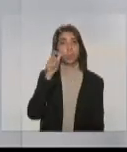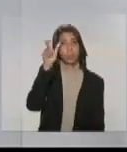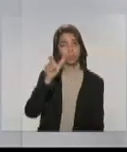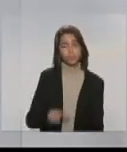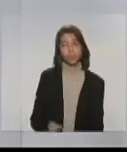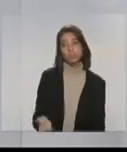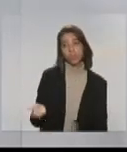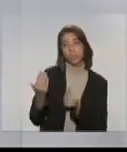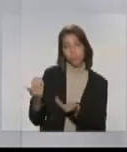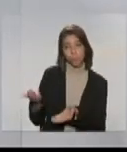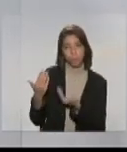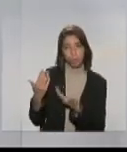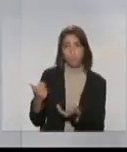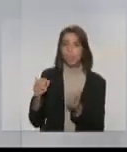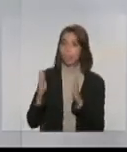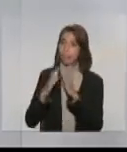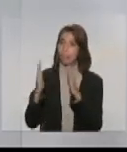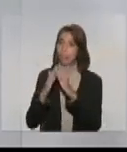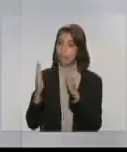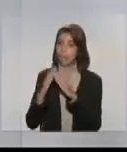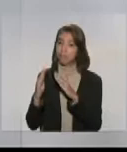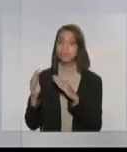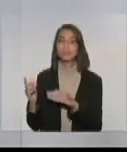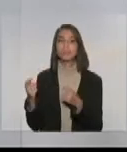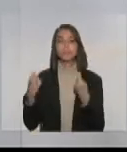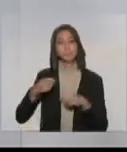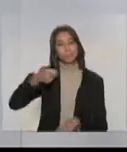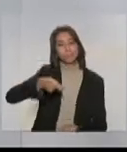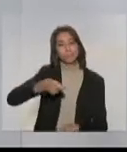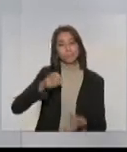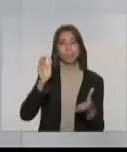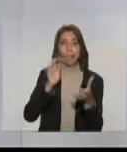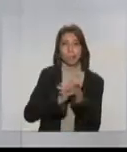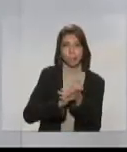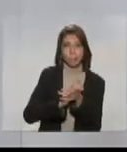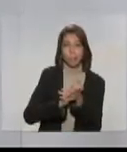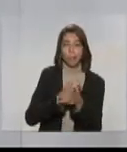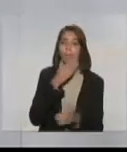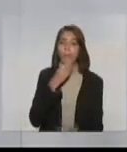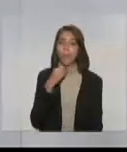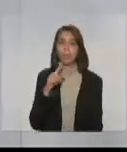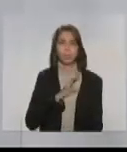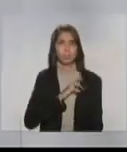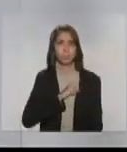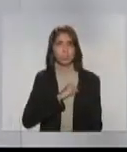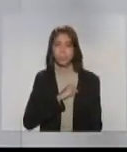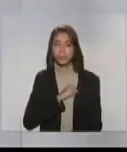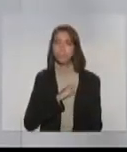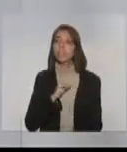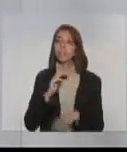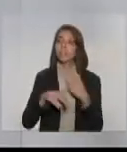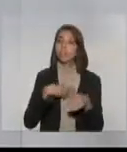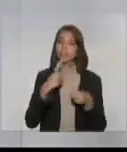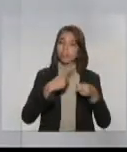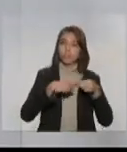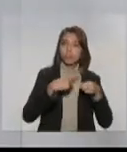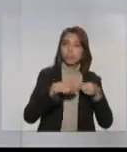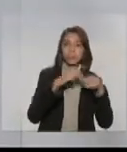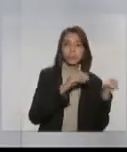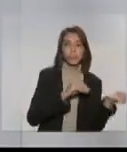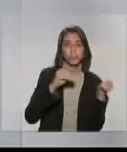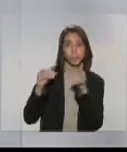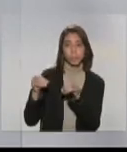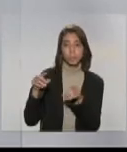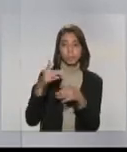personagem muito que muito jovem saiu contra a vontade demais para se casar com um rapaz como a gente falou apaixonante e aí ela sai de uma cidade pequena